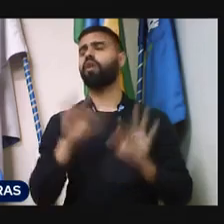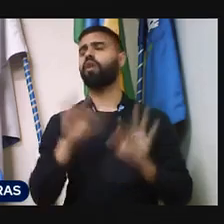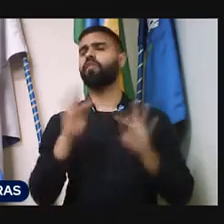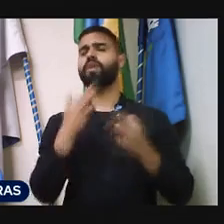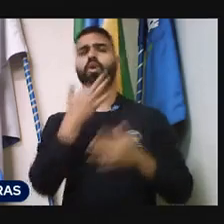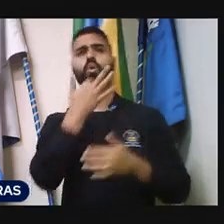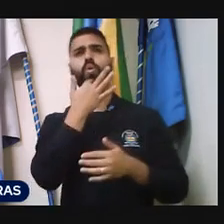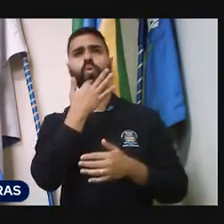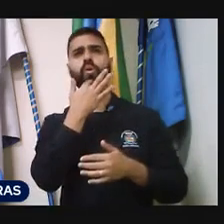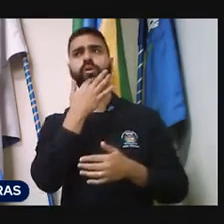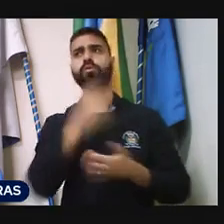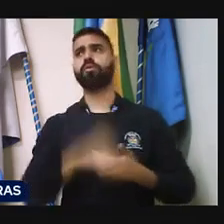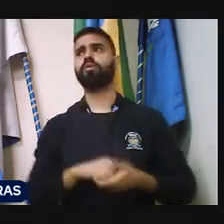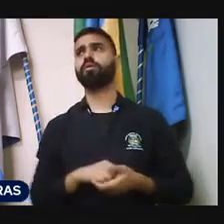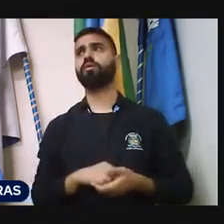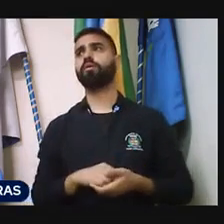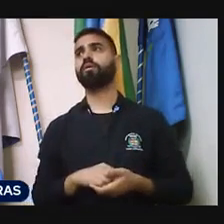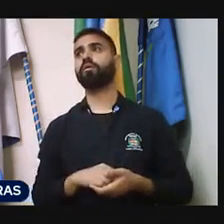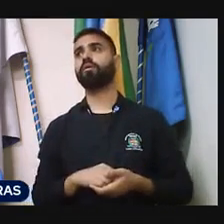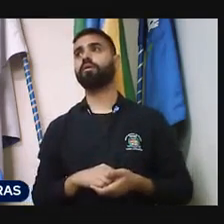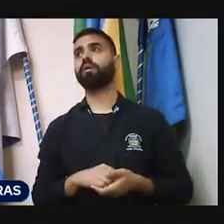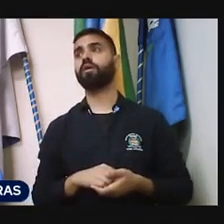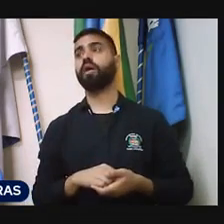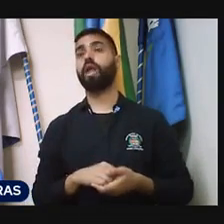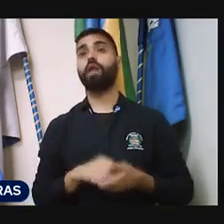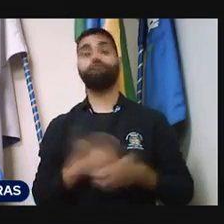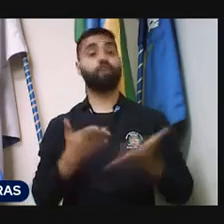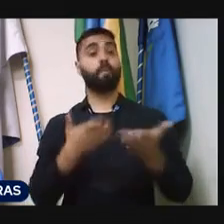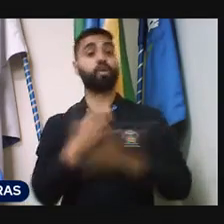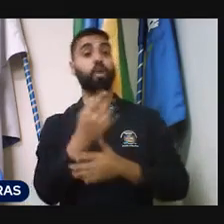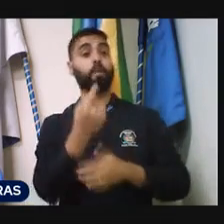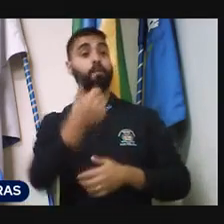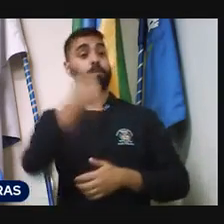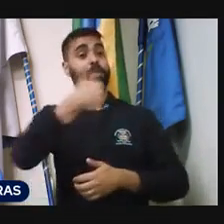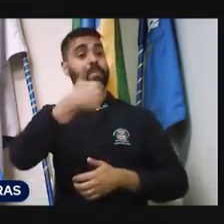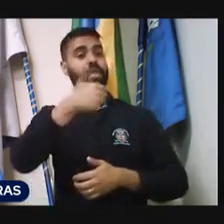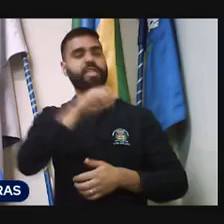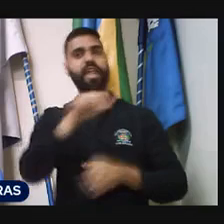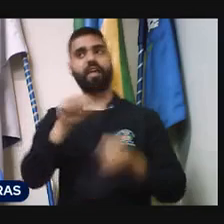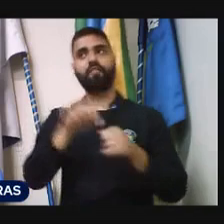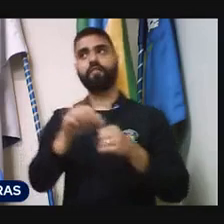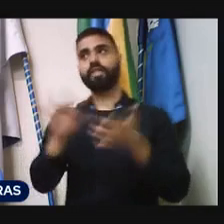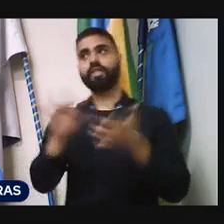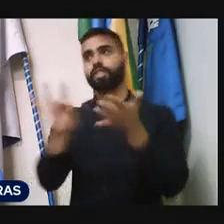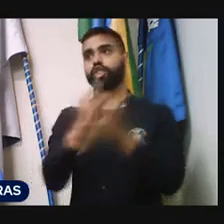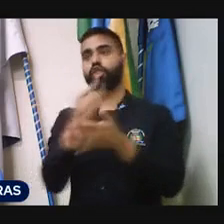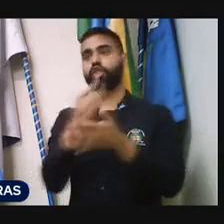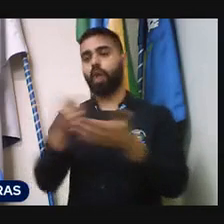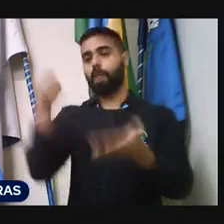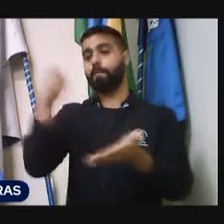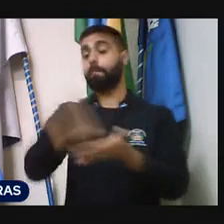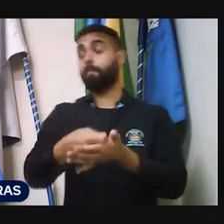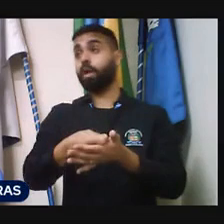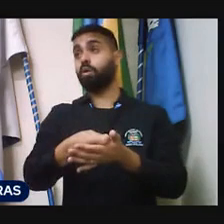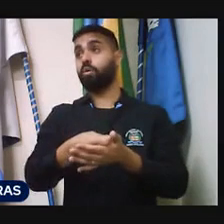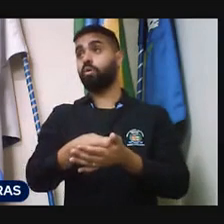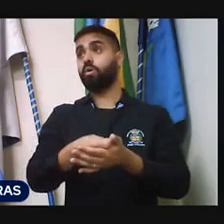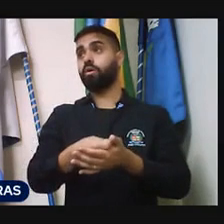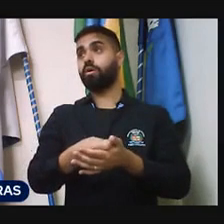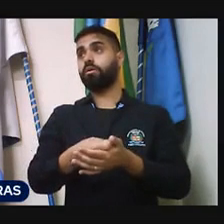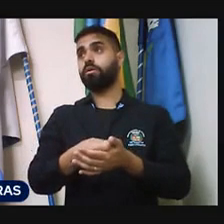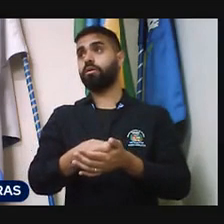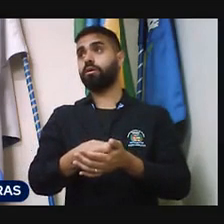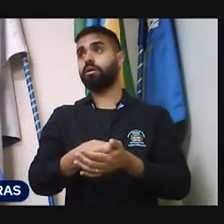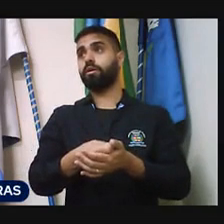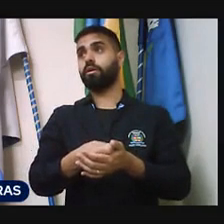Bonito o vereador ela passou em primeiro gato se ela para se ela fez a inscrição se ela pagou o valor